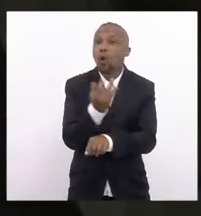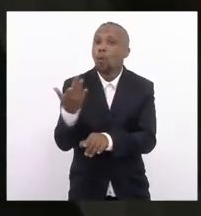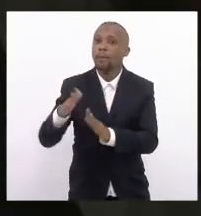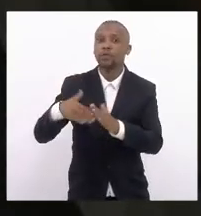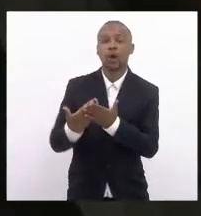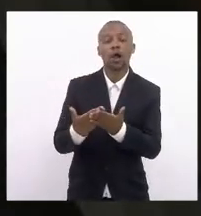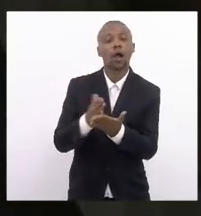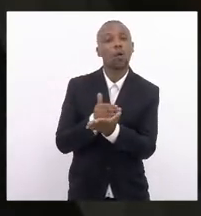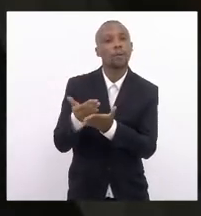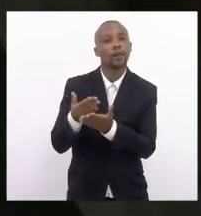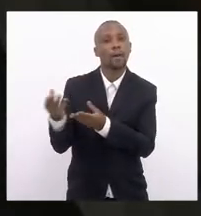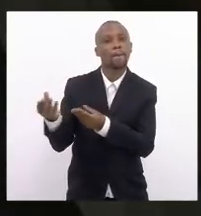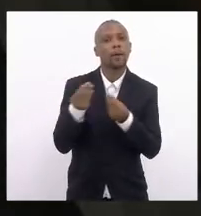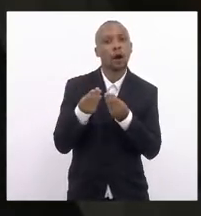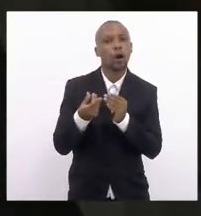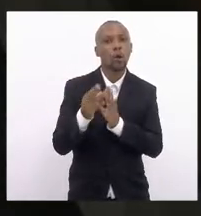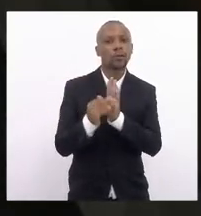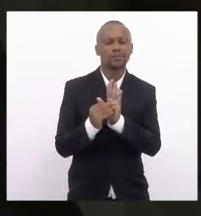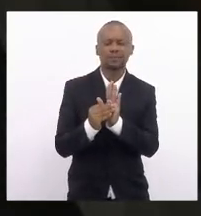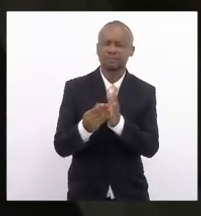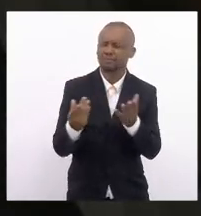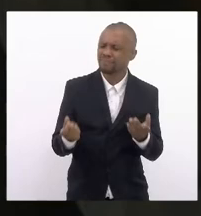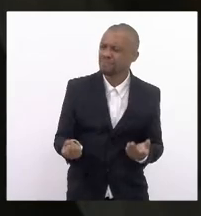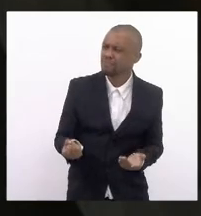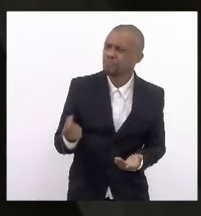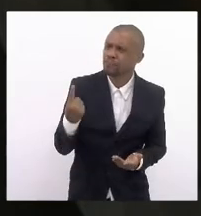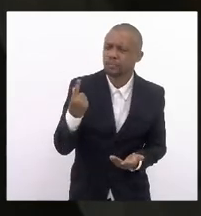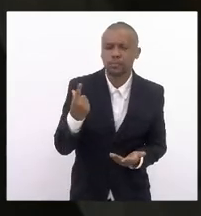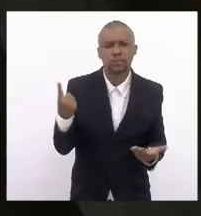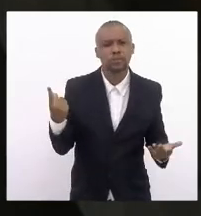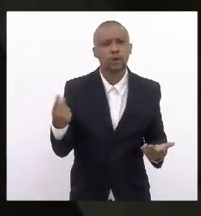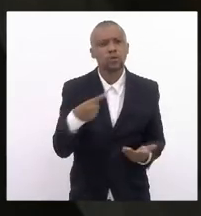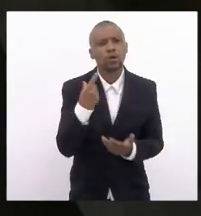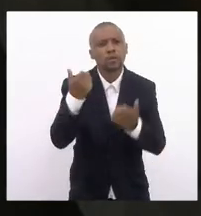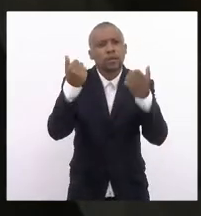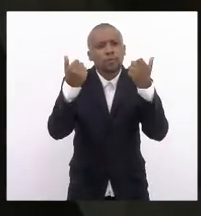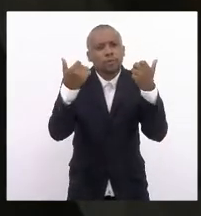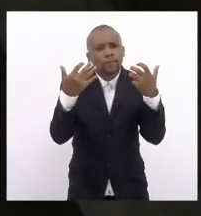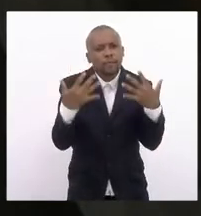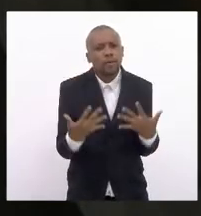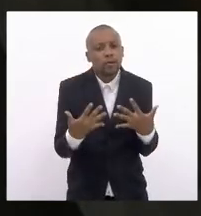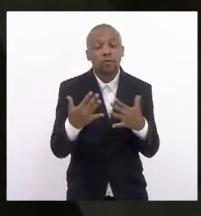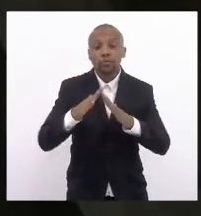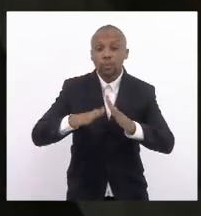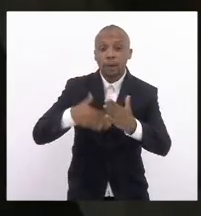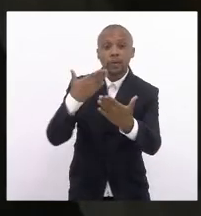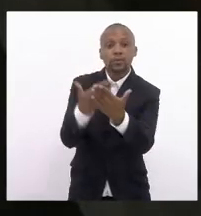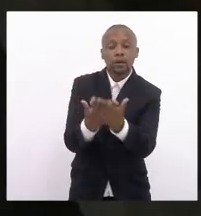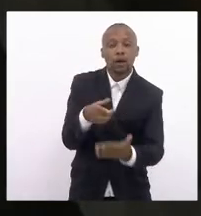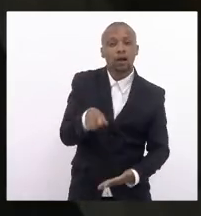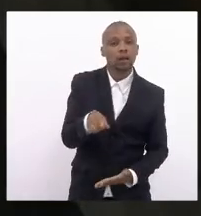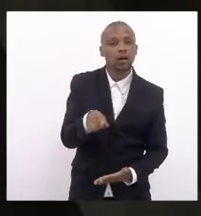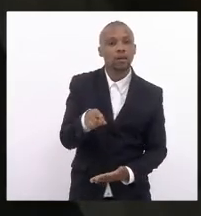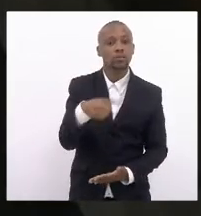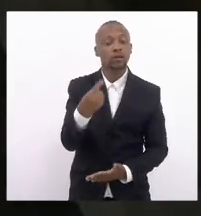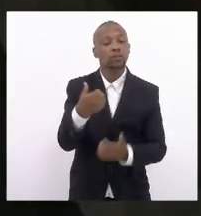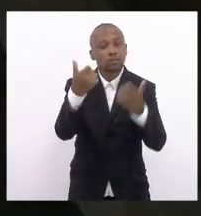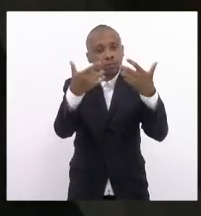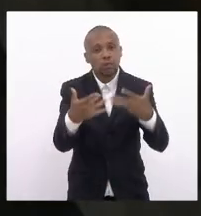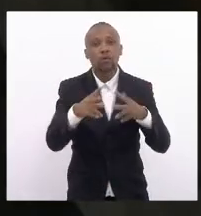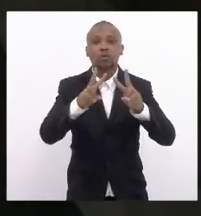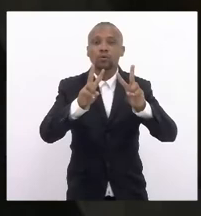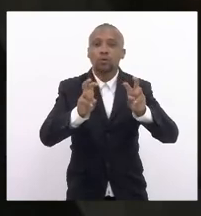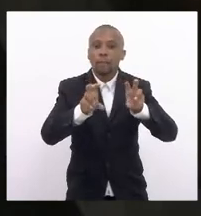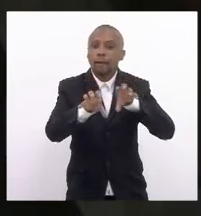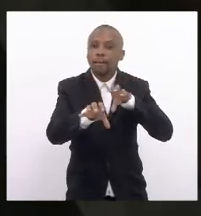receber o conteúdo dessa... Gente, nós estamos falando de uma escola, estamos falando da formação